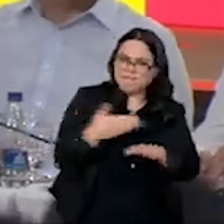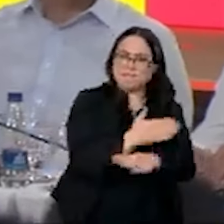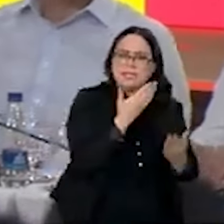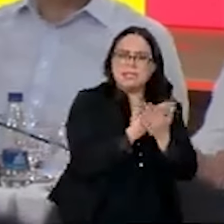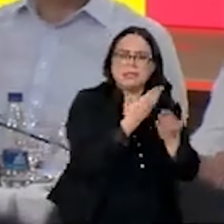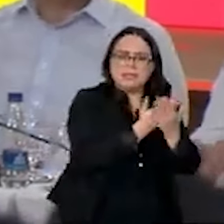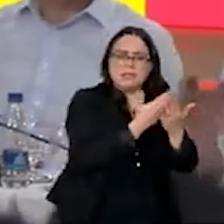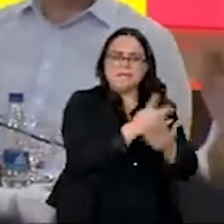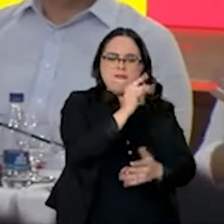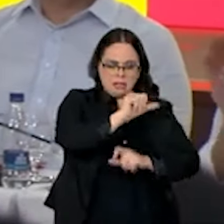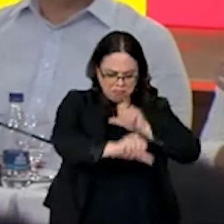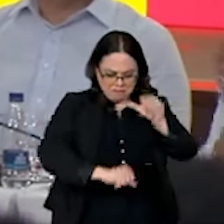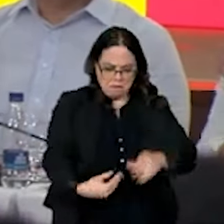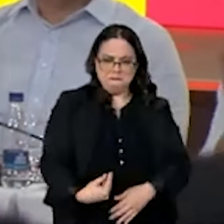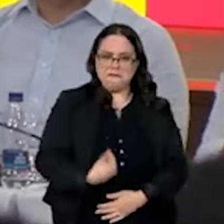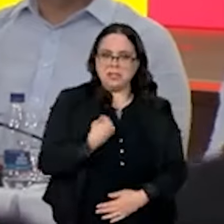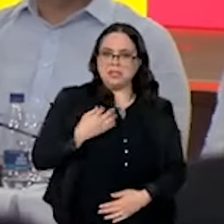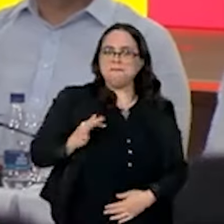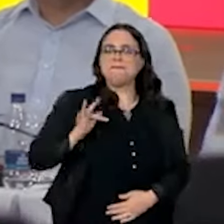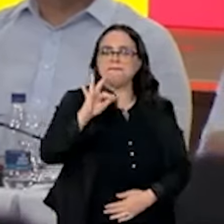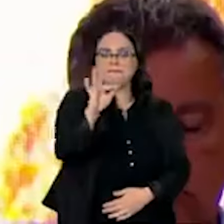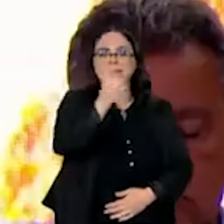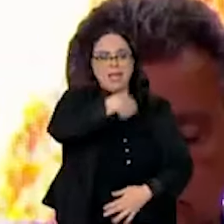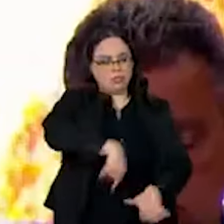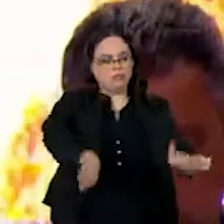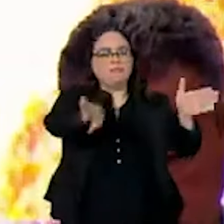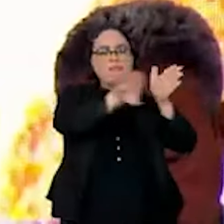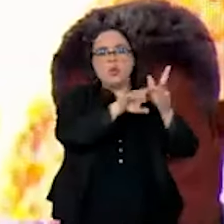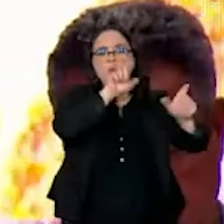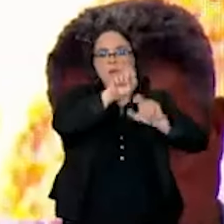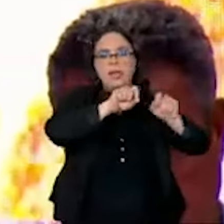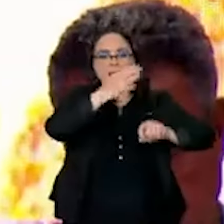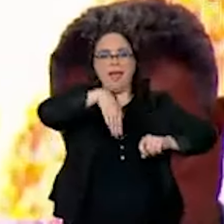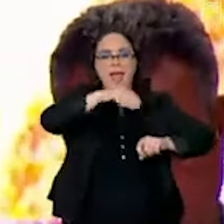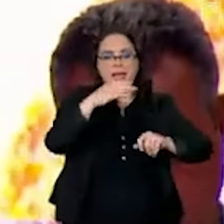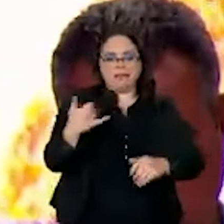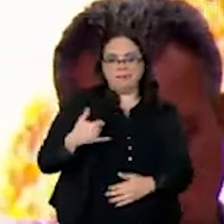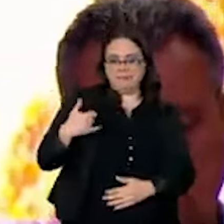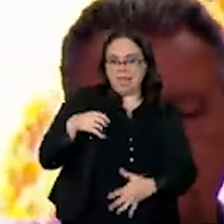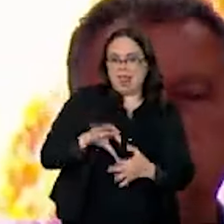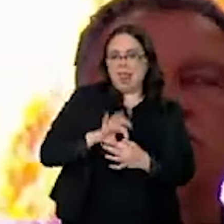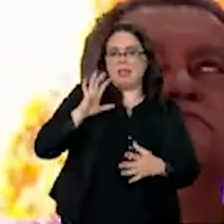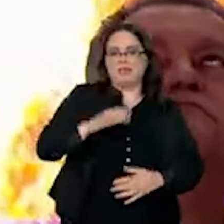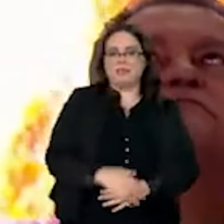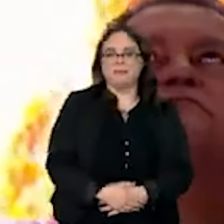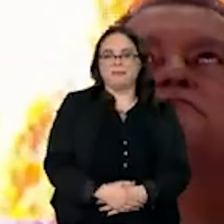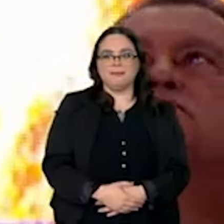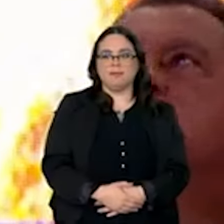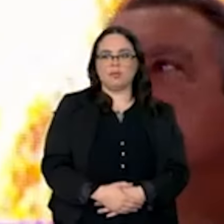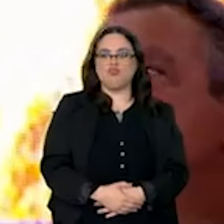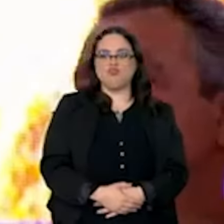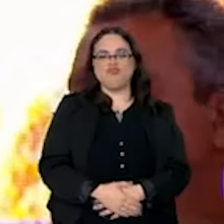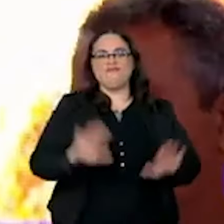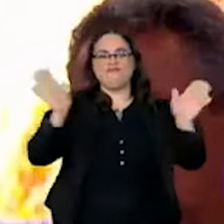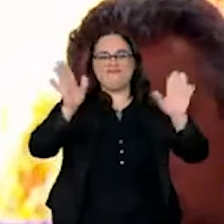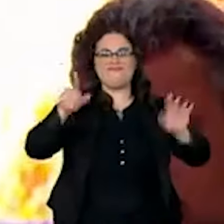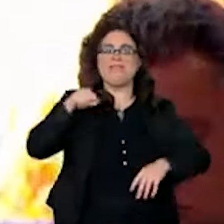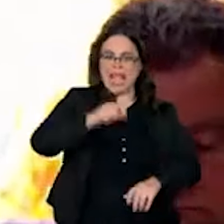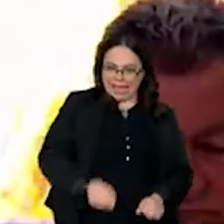para eles serem alguém na vida quando eles atingirem a sua maioridade. Ah, mas isso é gasto?